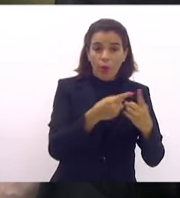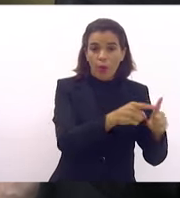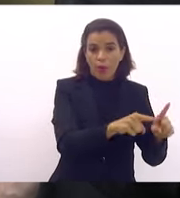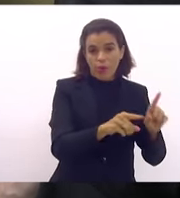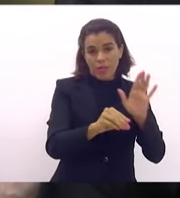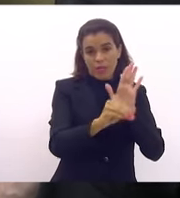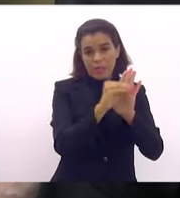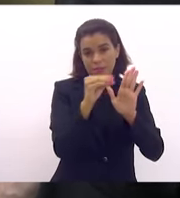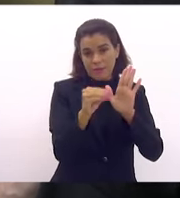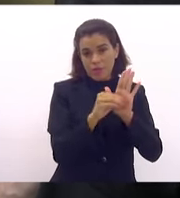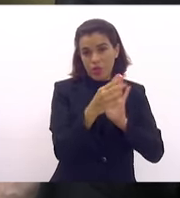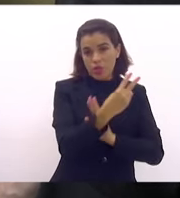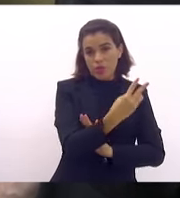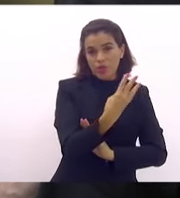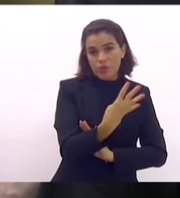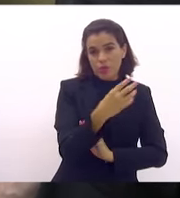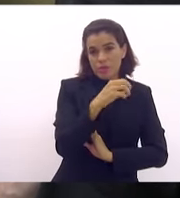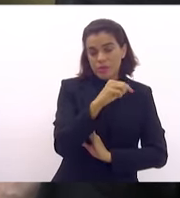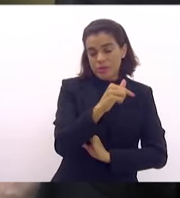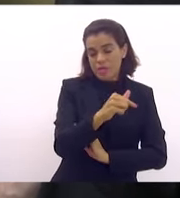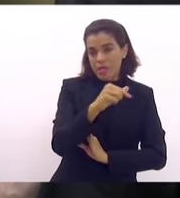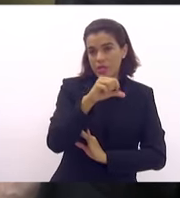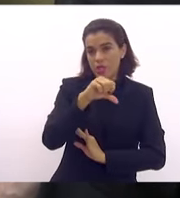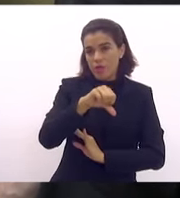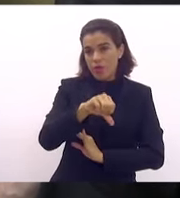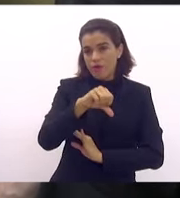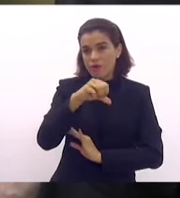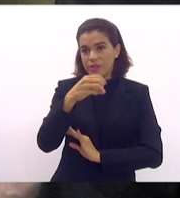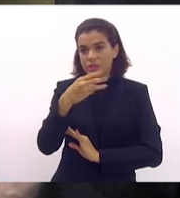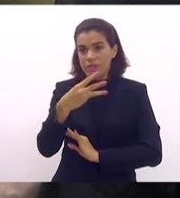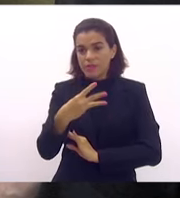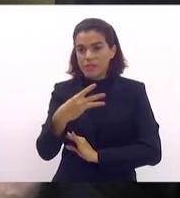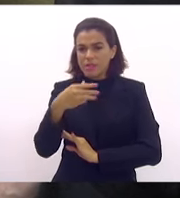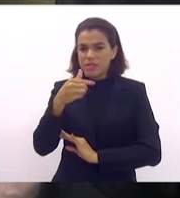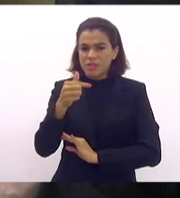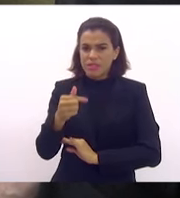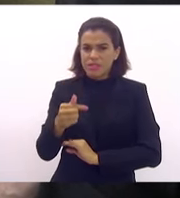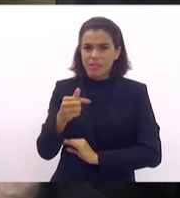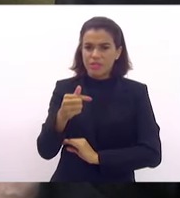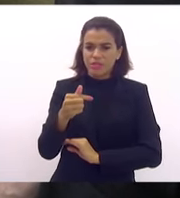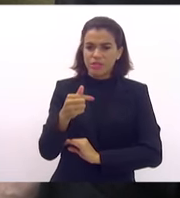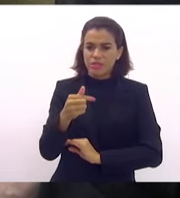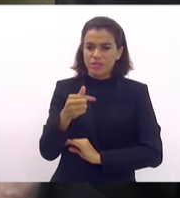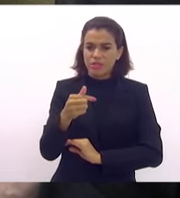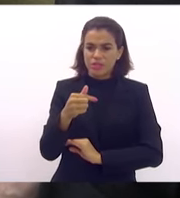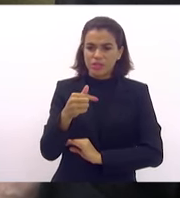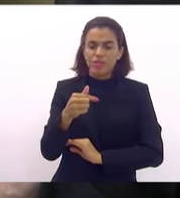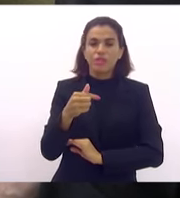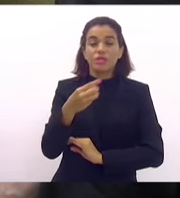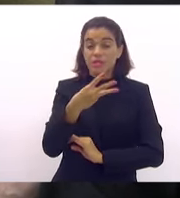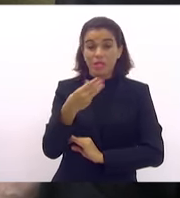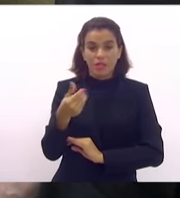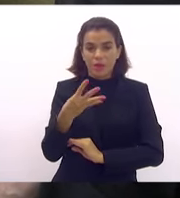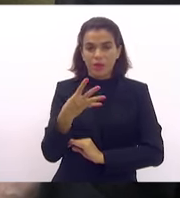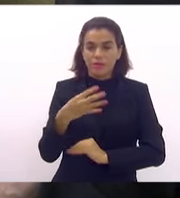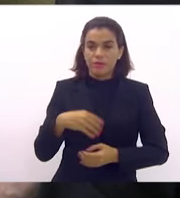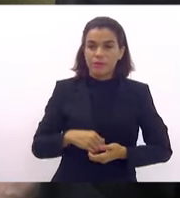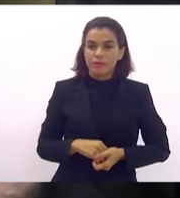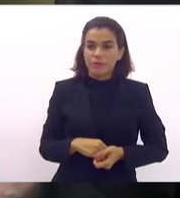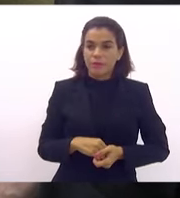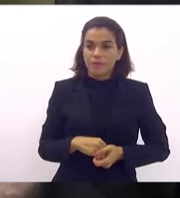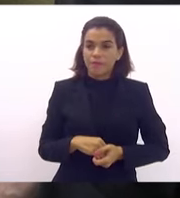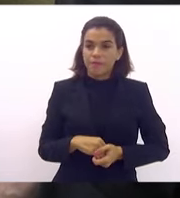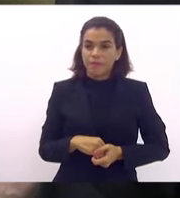1, 2, 4, 7, 9, 10, 12, 29 a 34, concluindo por substitutivo. Isso foi mantido igual ao que ele originalmente... Na verdade, Vossa